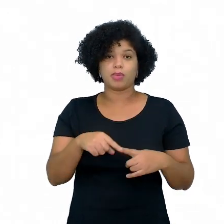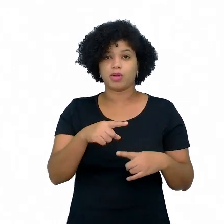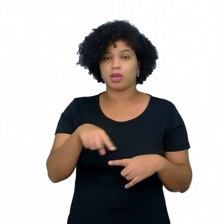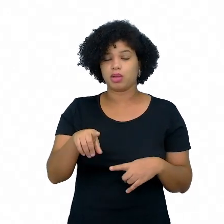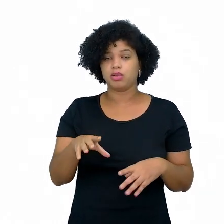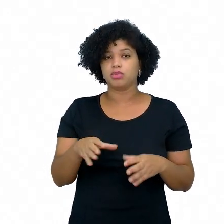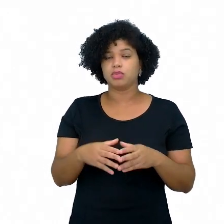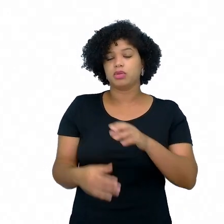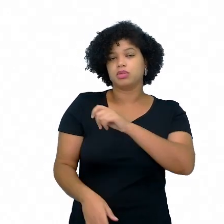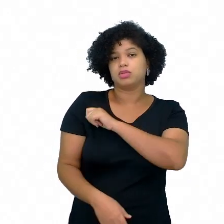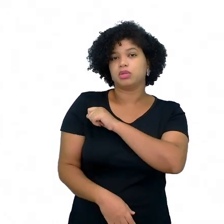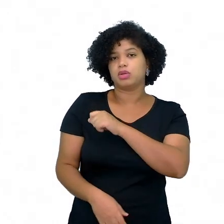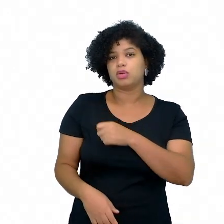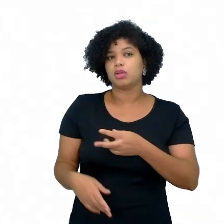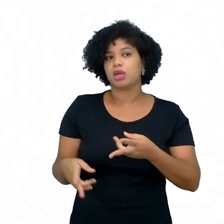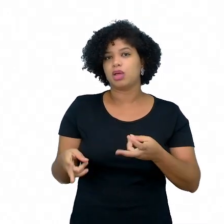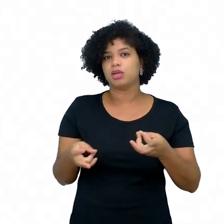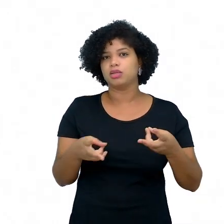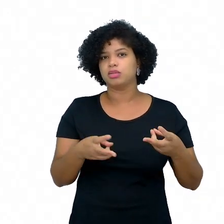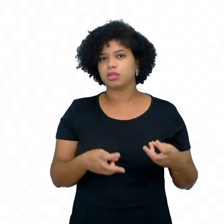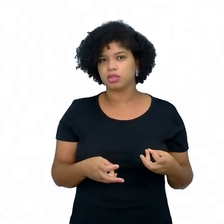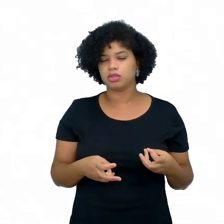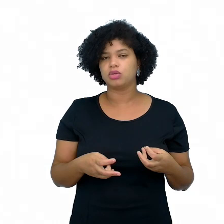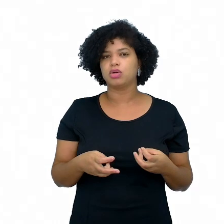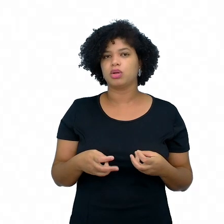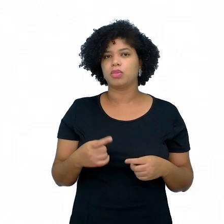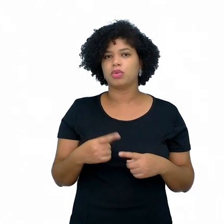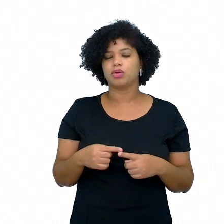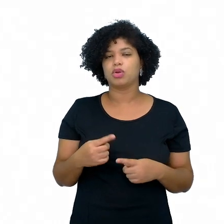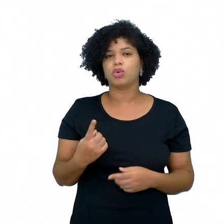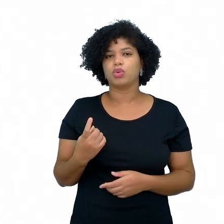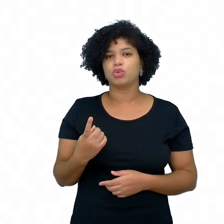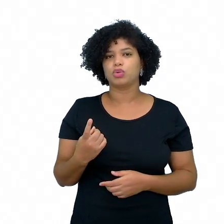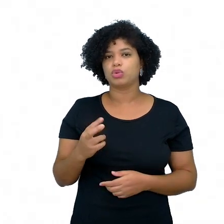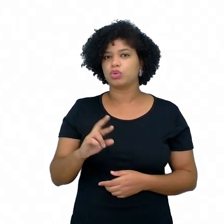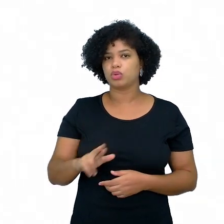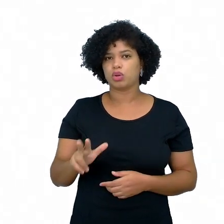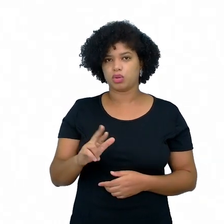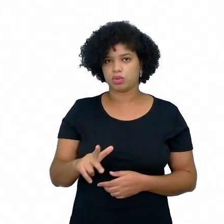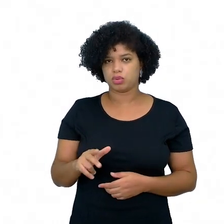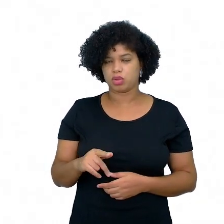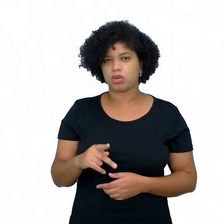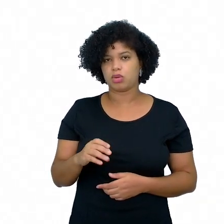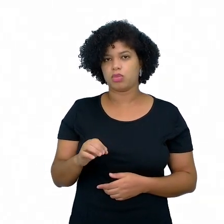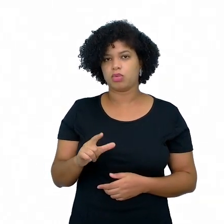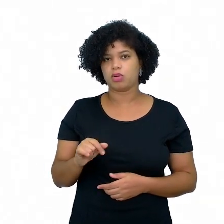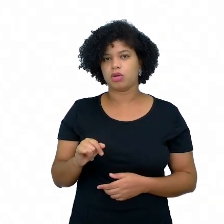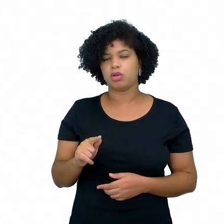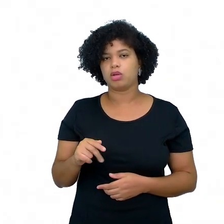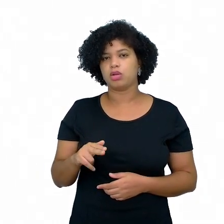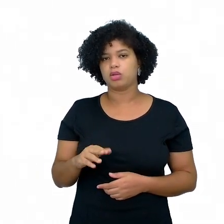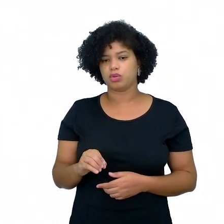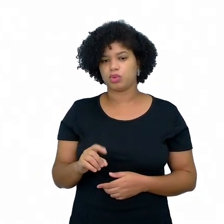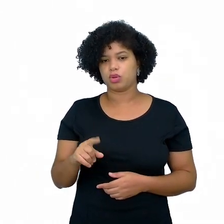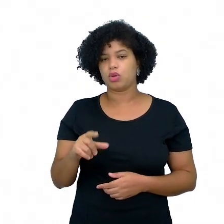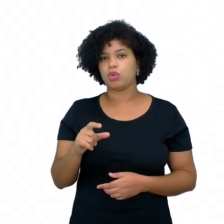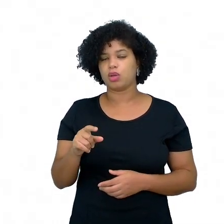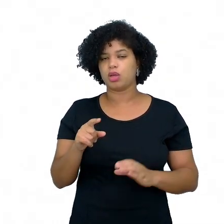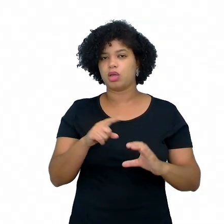deverão identificar, né, aí que o único que não é o polígono é o círculo, né?